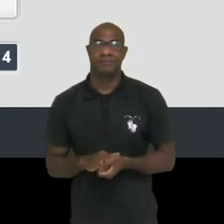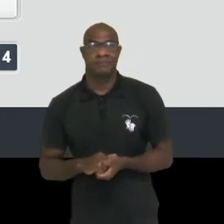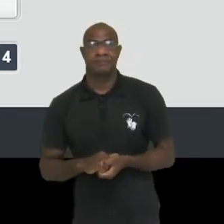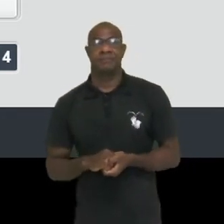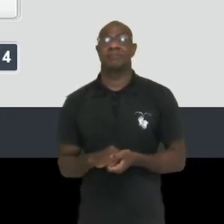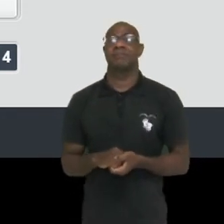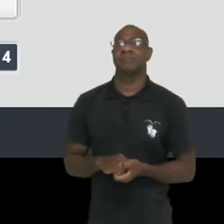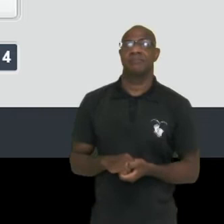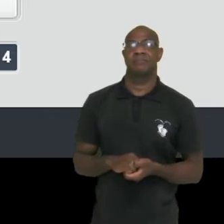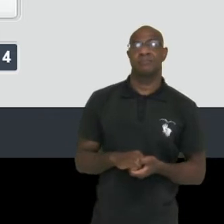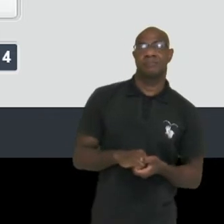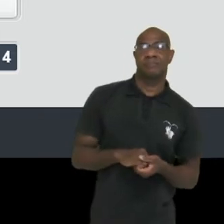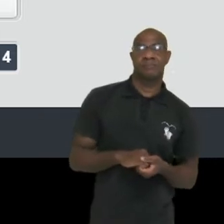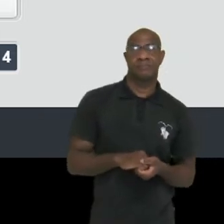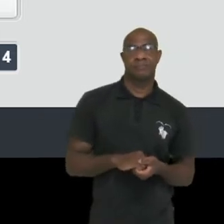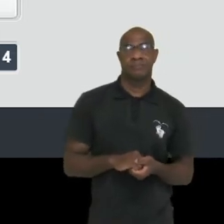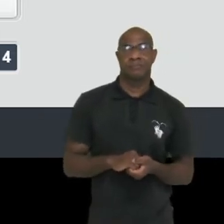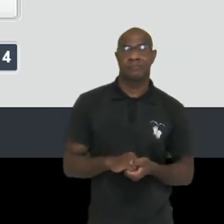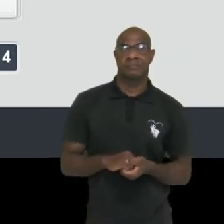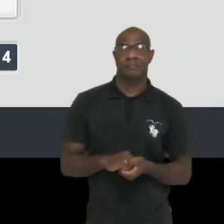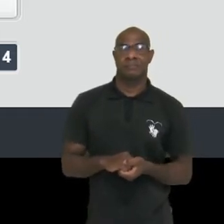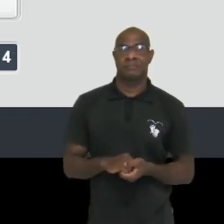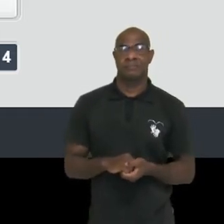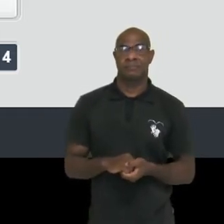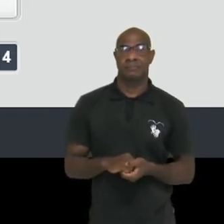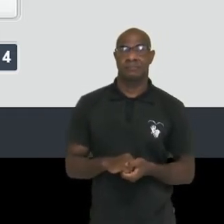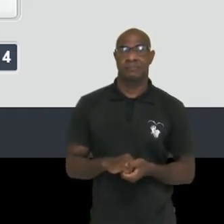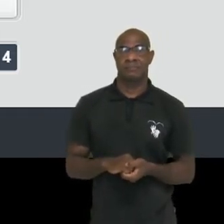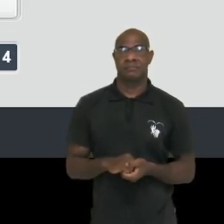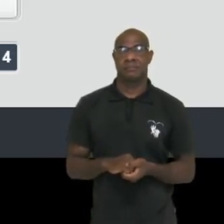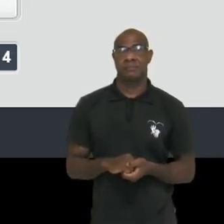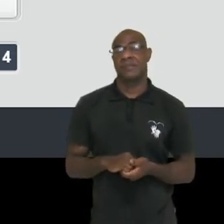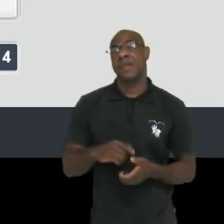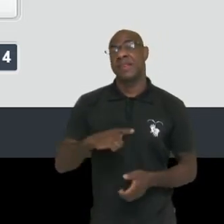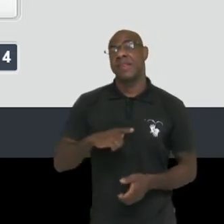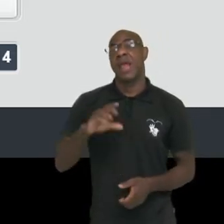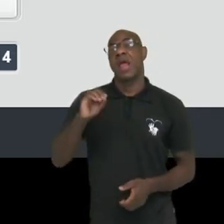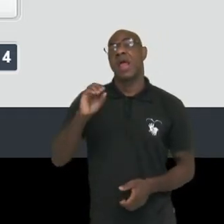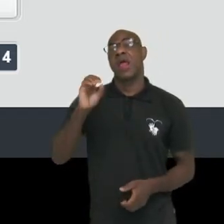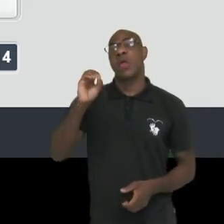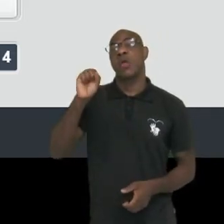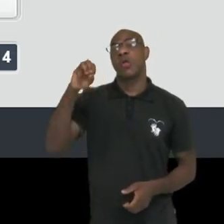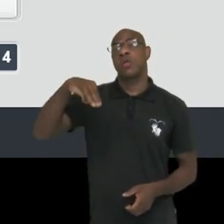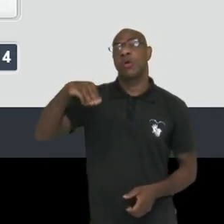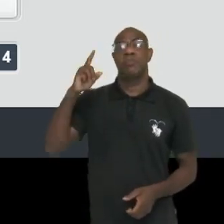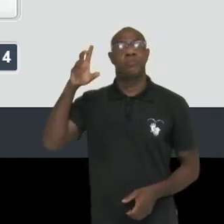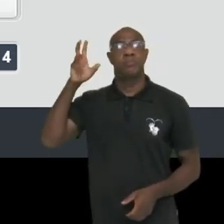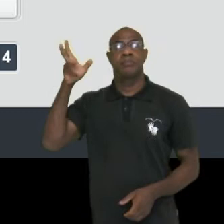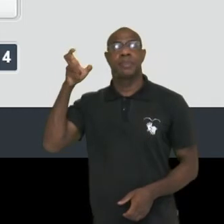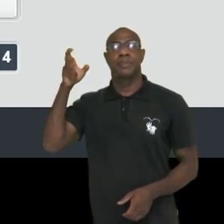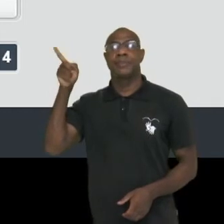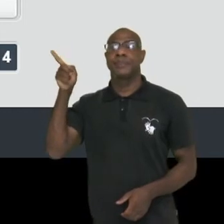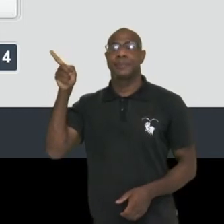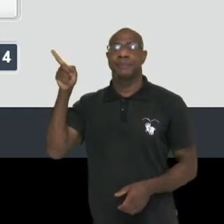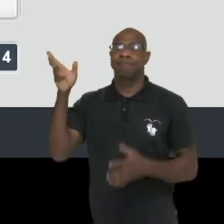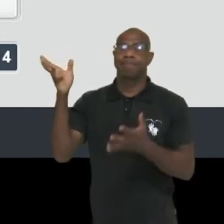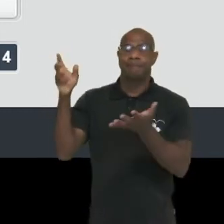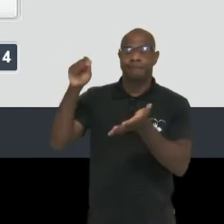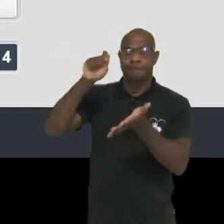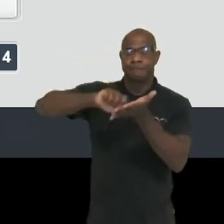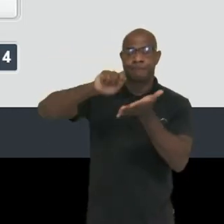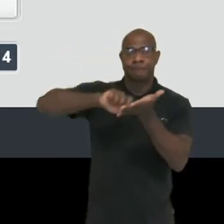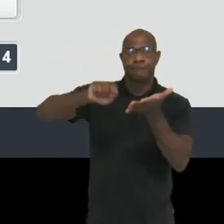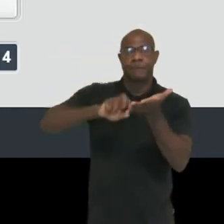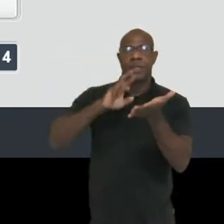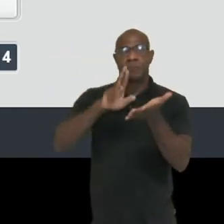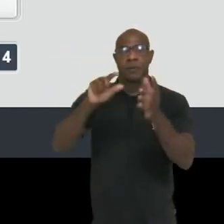So, what do you like to do in your free time? Well, I like to go running. Cool. Are you on a team? Yeah, we